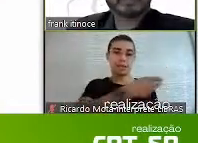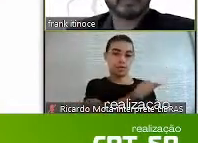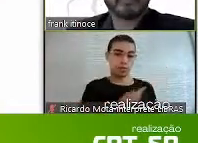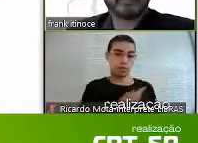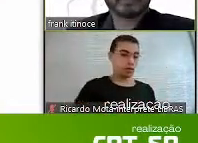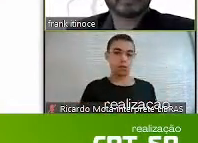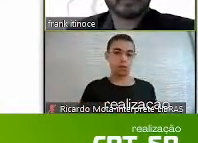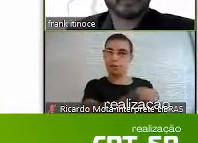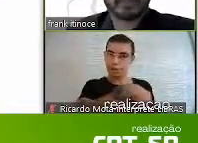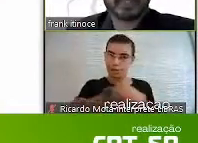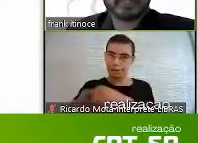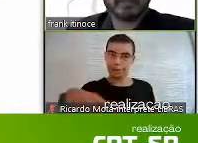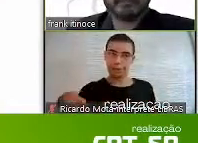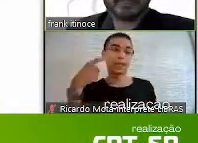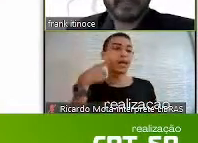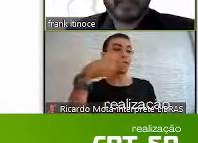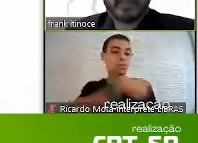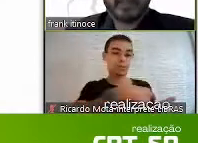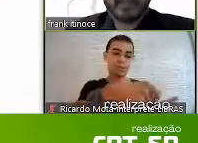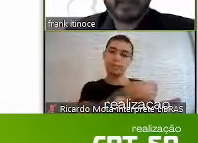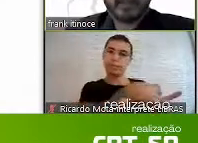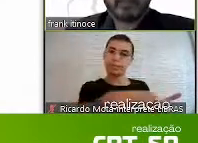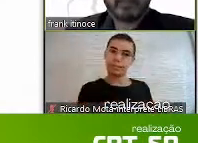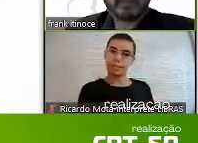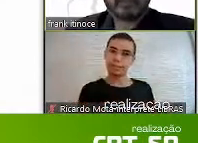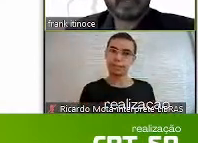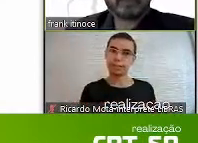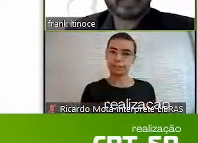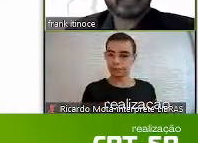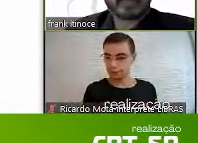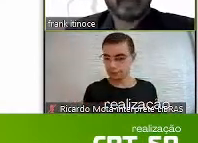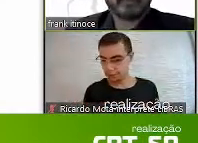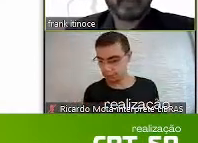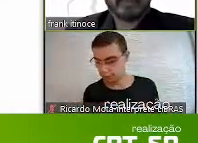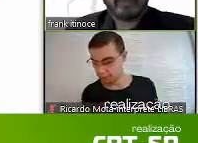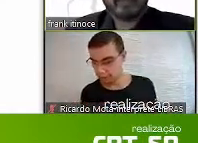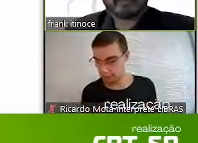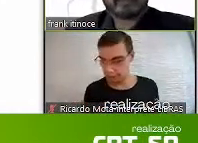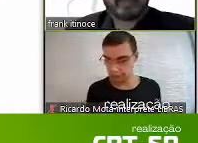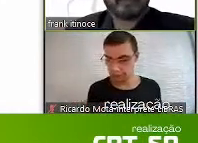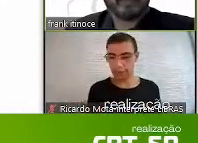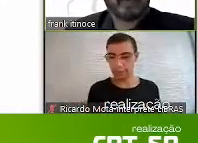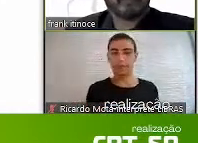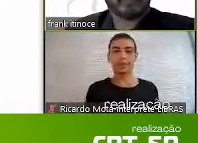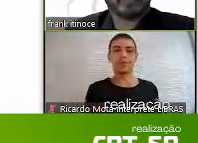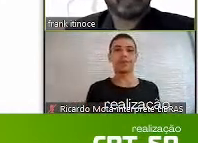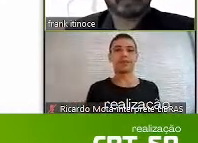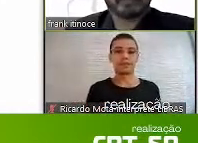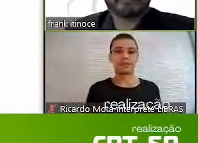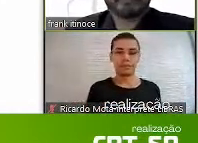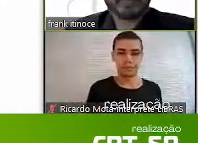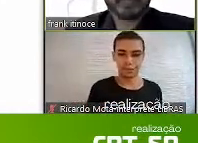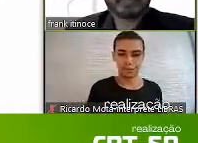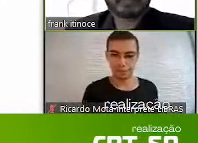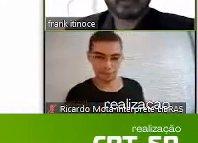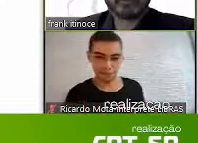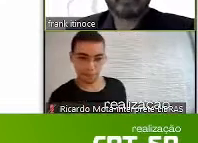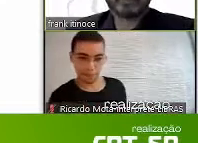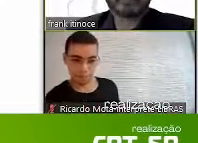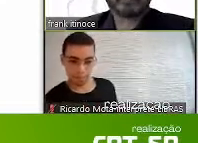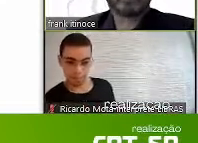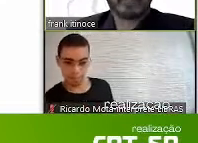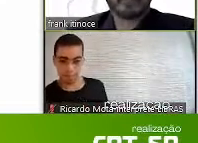ele descrevia o sistema de proteção, quando o governador assinava, ele travava o texto. Então,